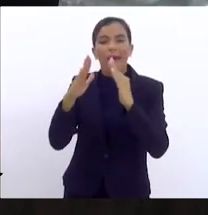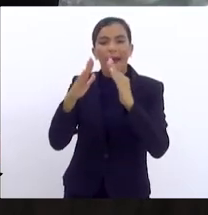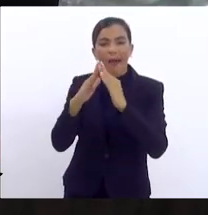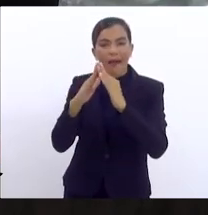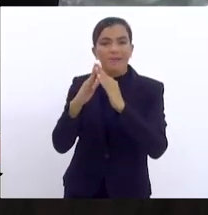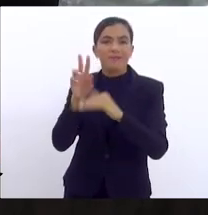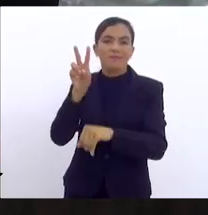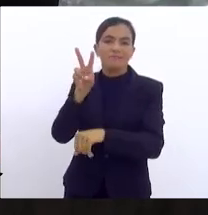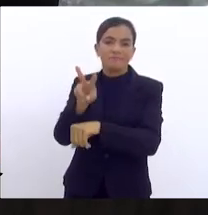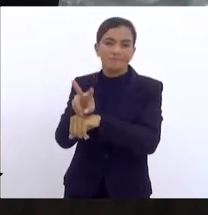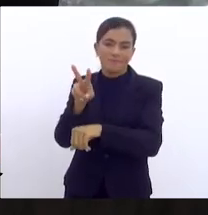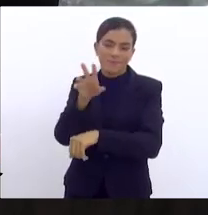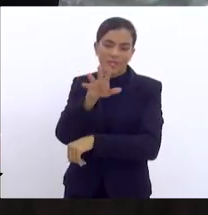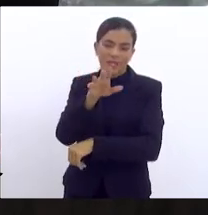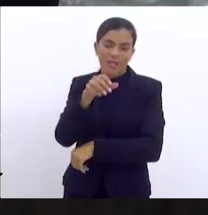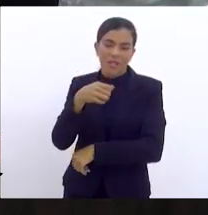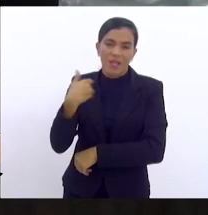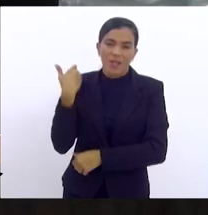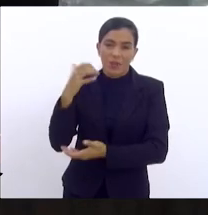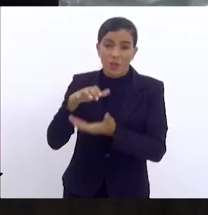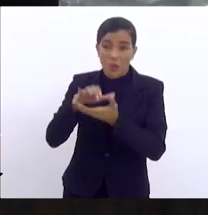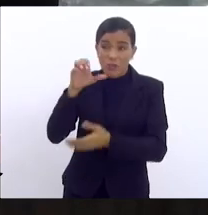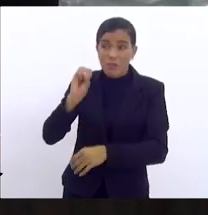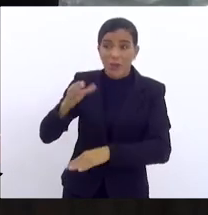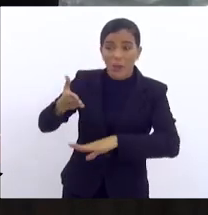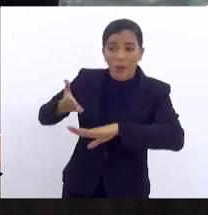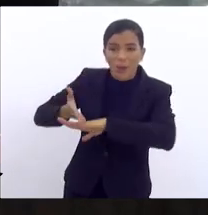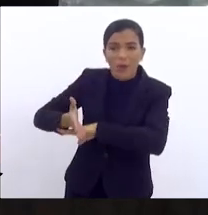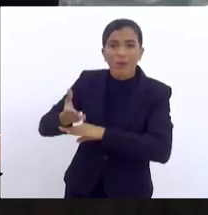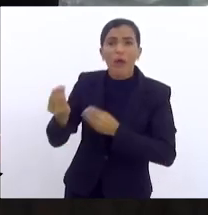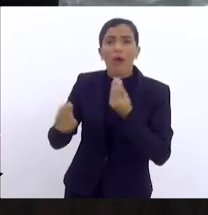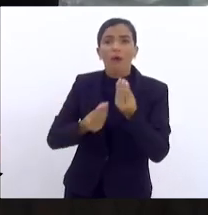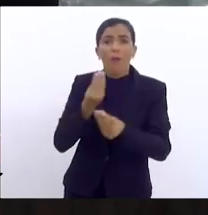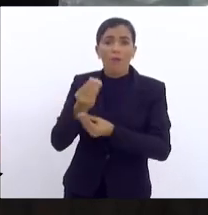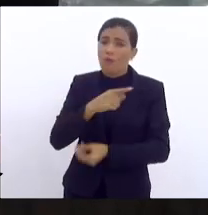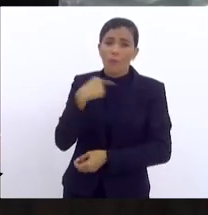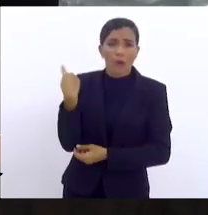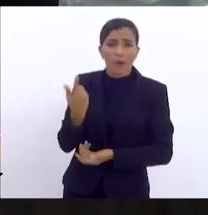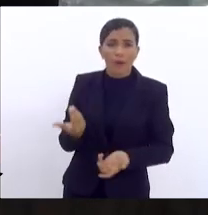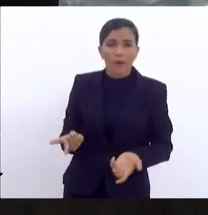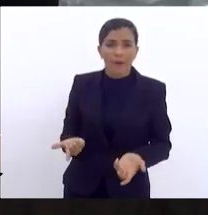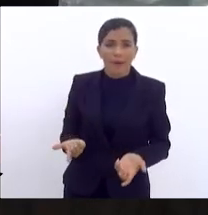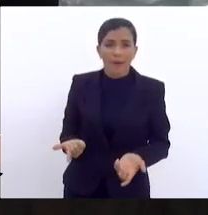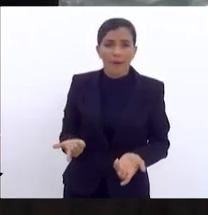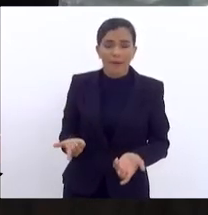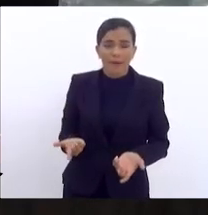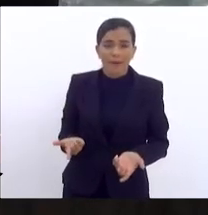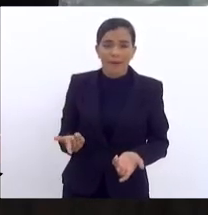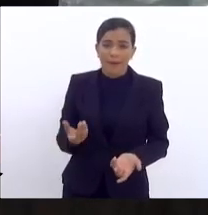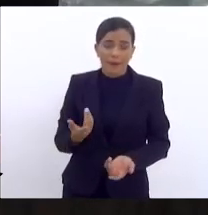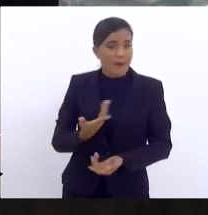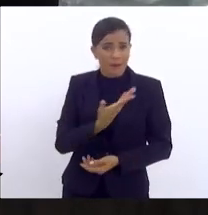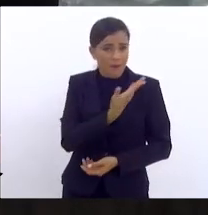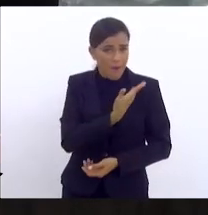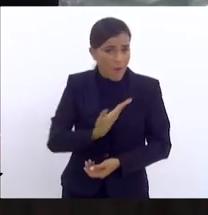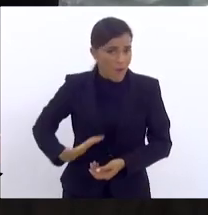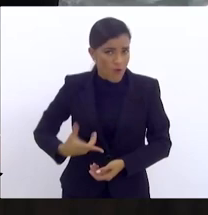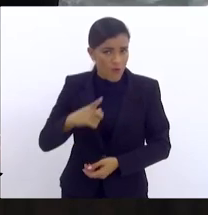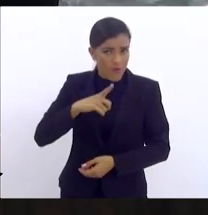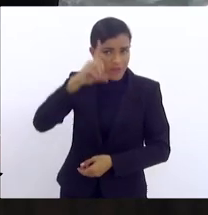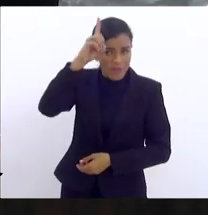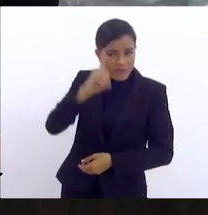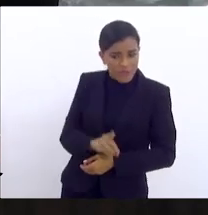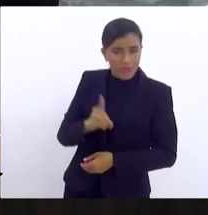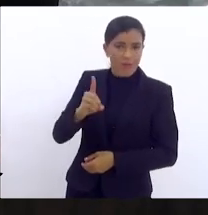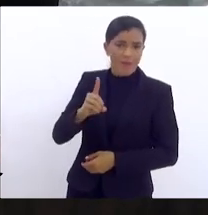e para entrar como é que a gente entra então a bala vai comer eu menor número vou morrer e o estado tem o dever é obrigação de assegurar o meu